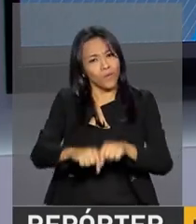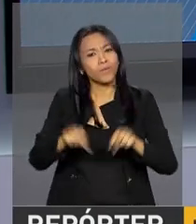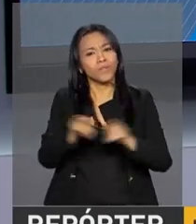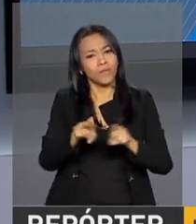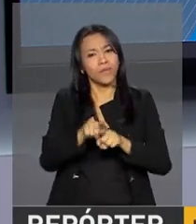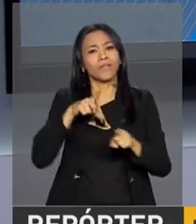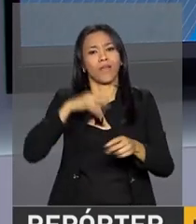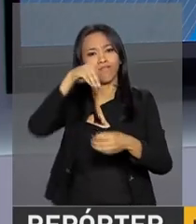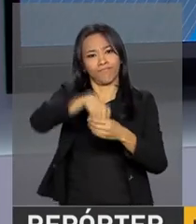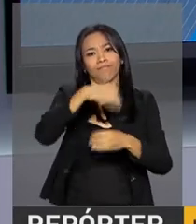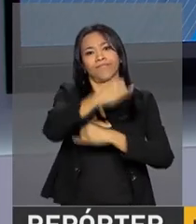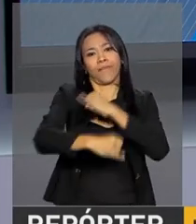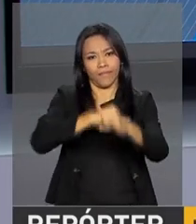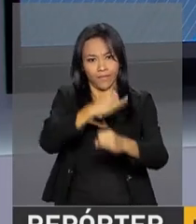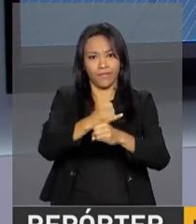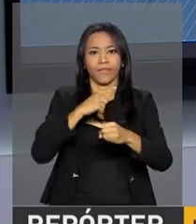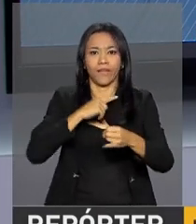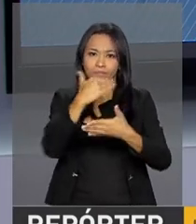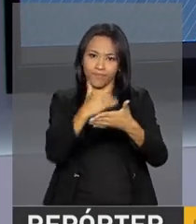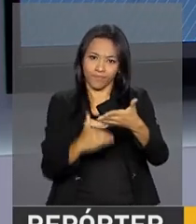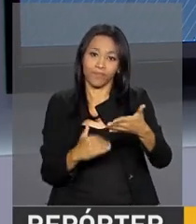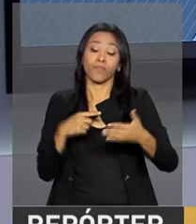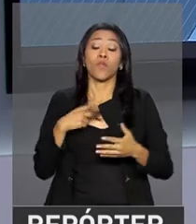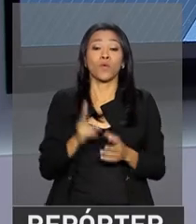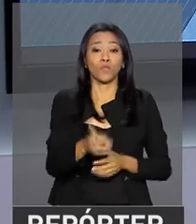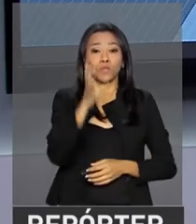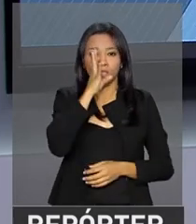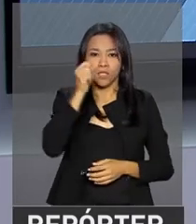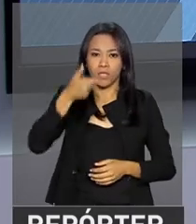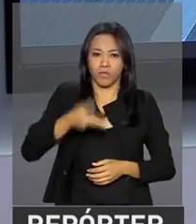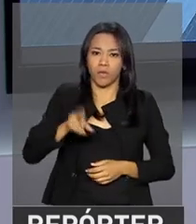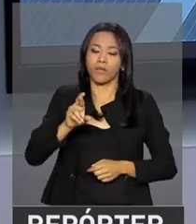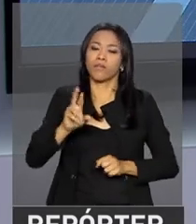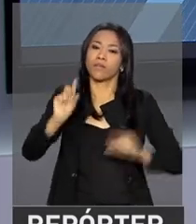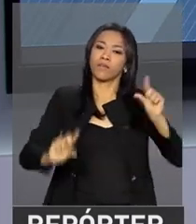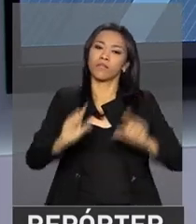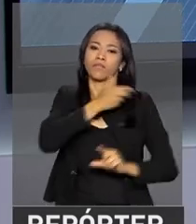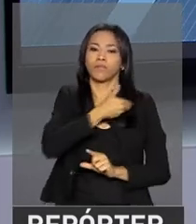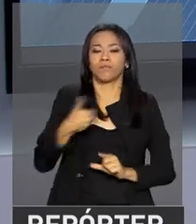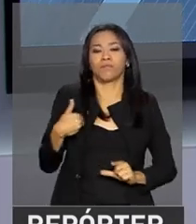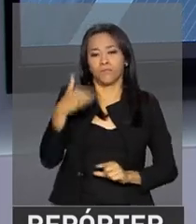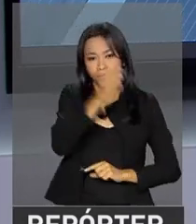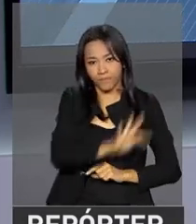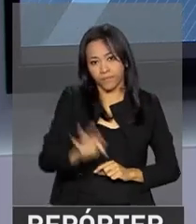programação também está na página da NBR. Continue com a gente aqui na NBR,